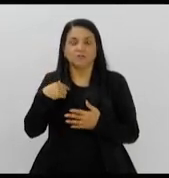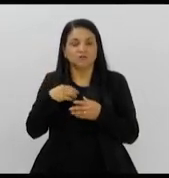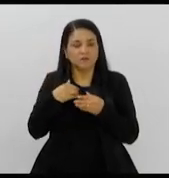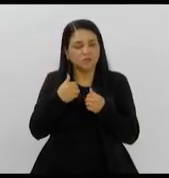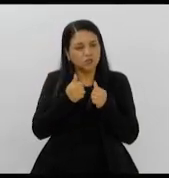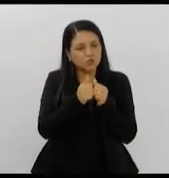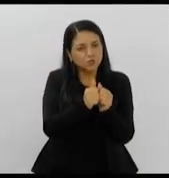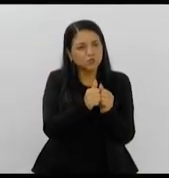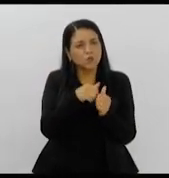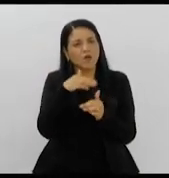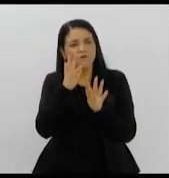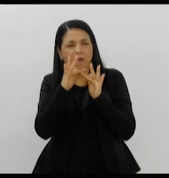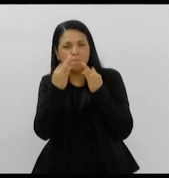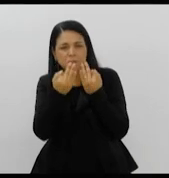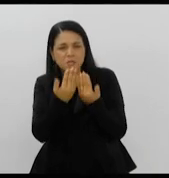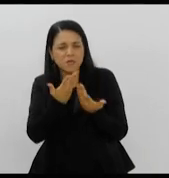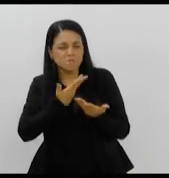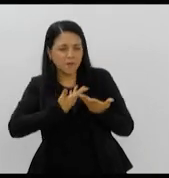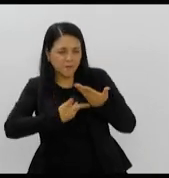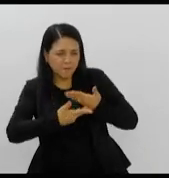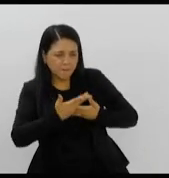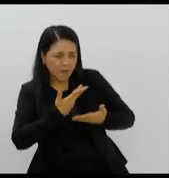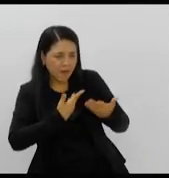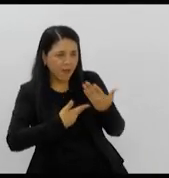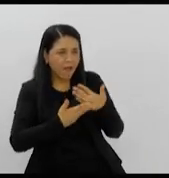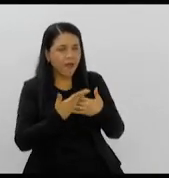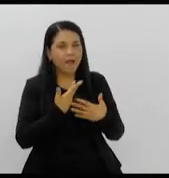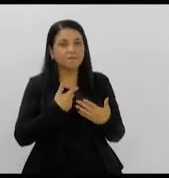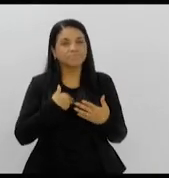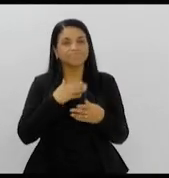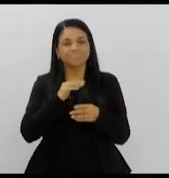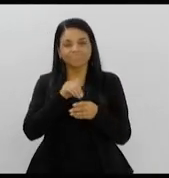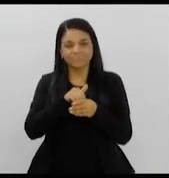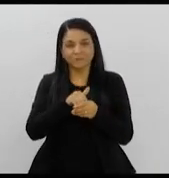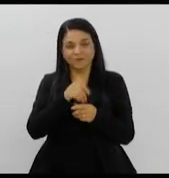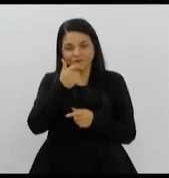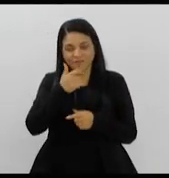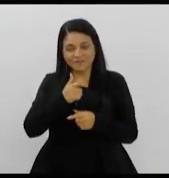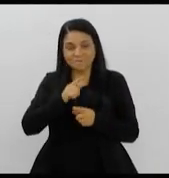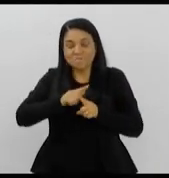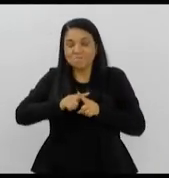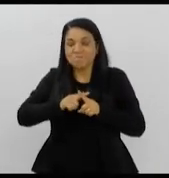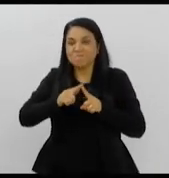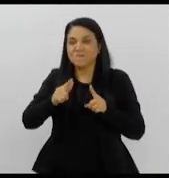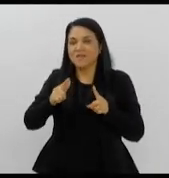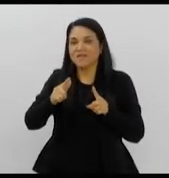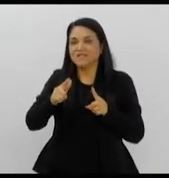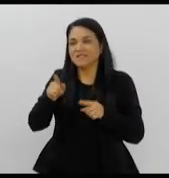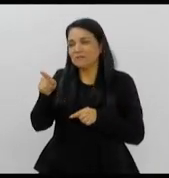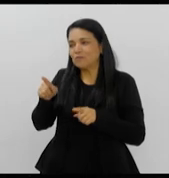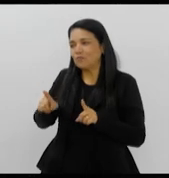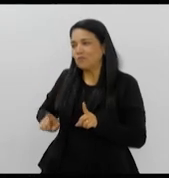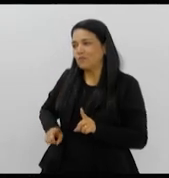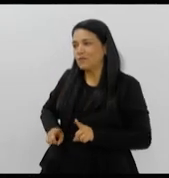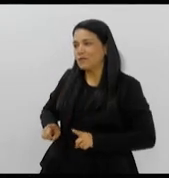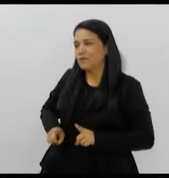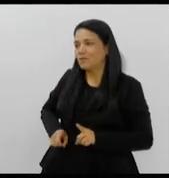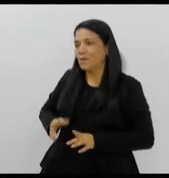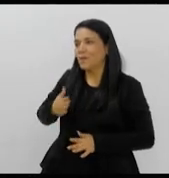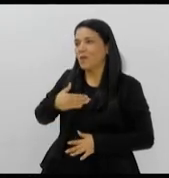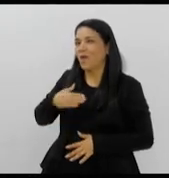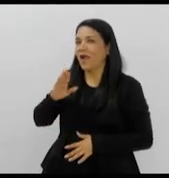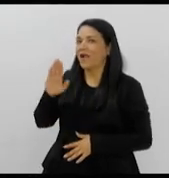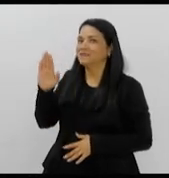que gosta de você, tem a relação antiga, quer votar em você, mas tem um primo meu que é